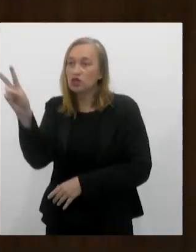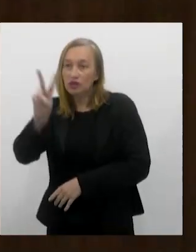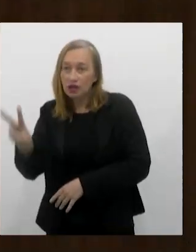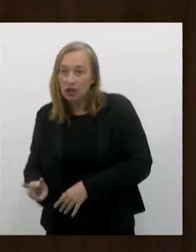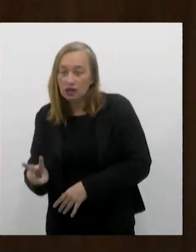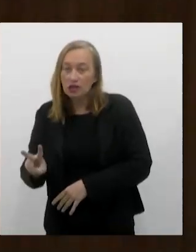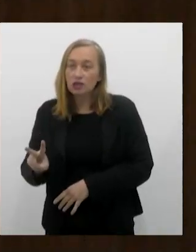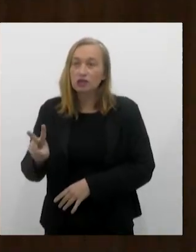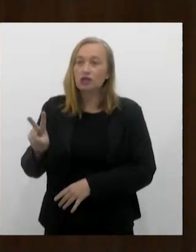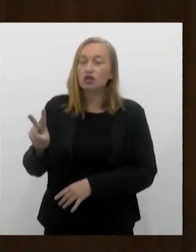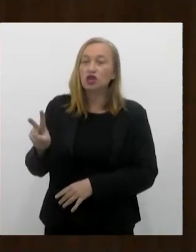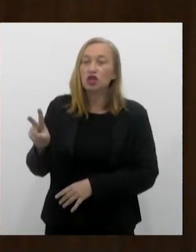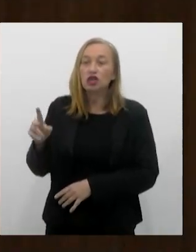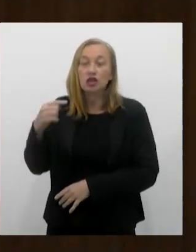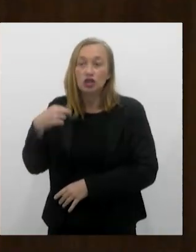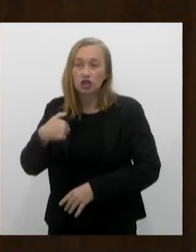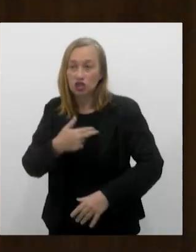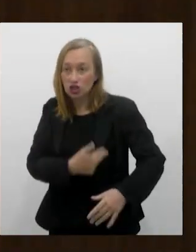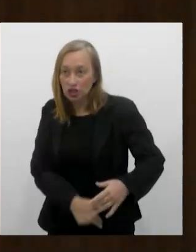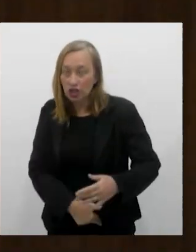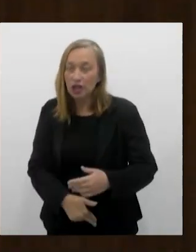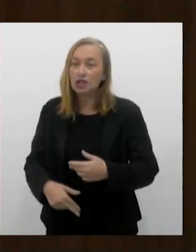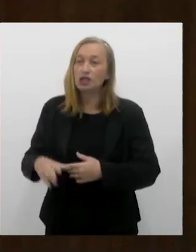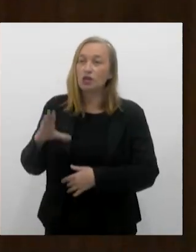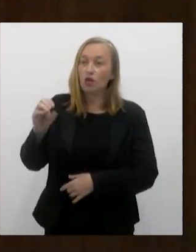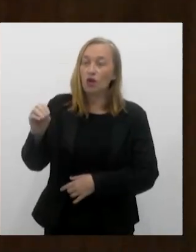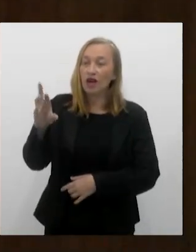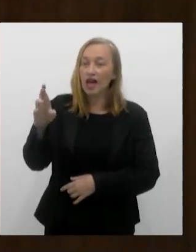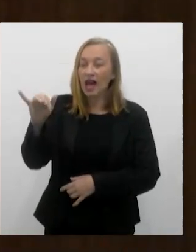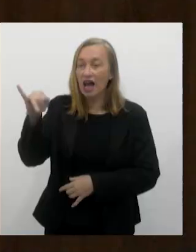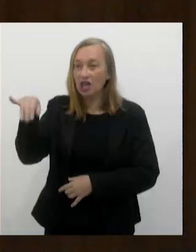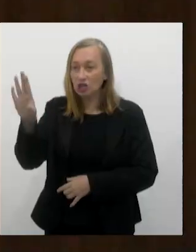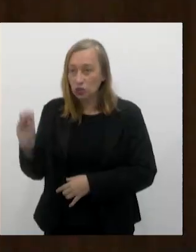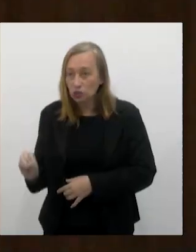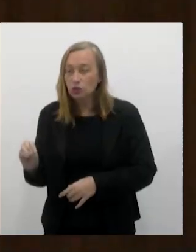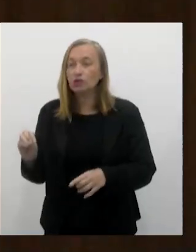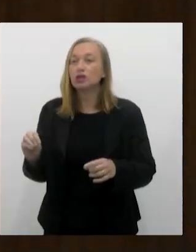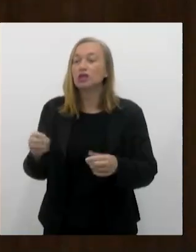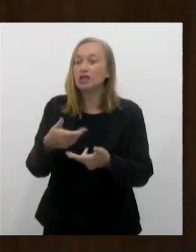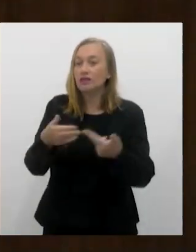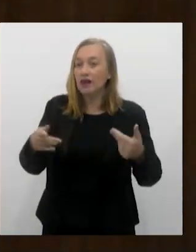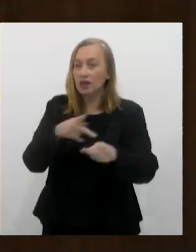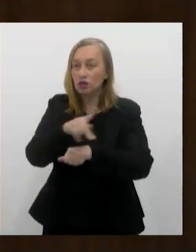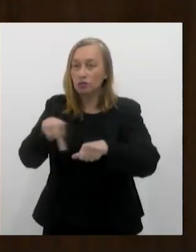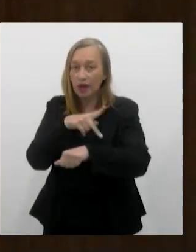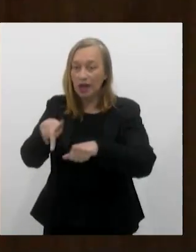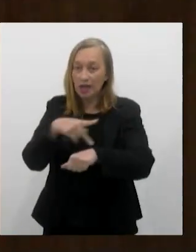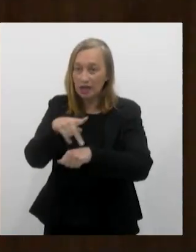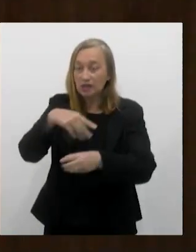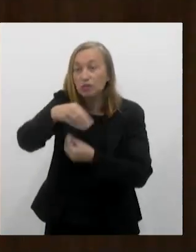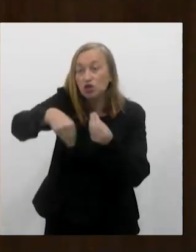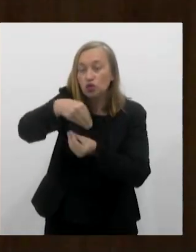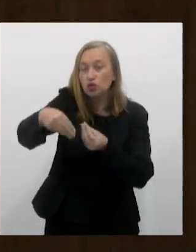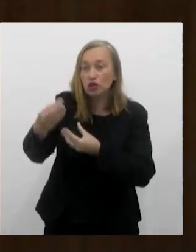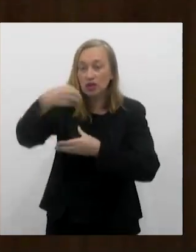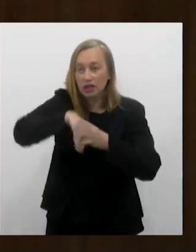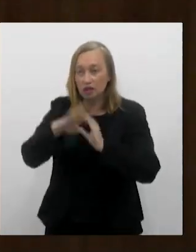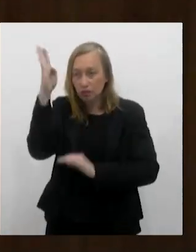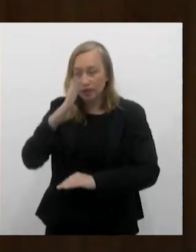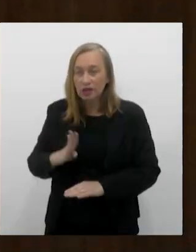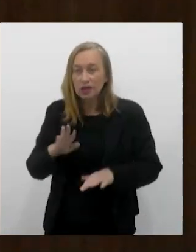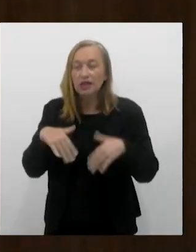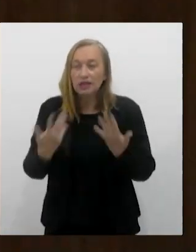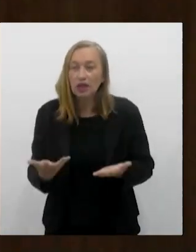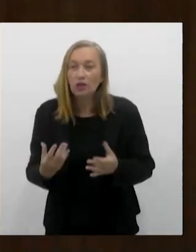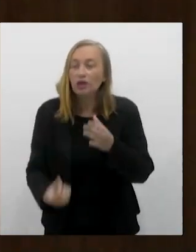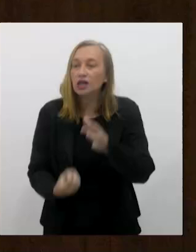japoneses. E as pessoas que não sofrem não têm noção do quão isso é violento e que é crime. Então, criar um combate, um dia